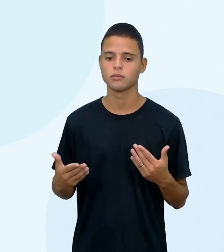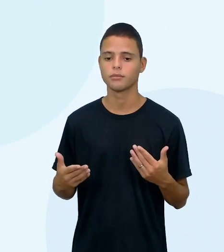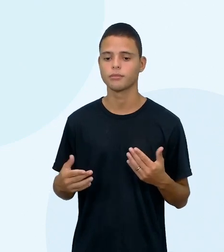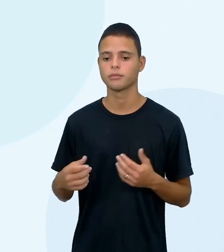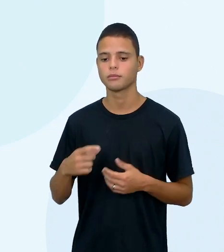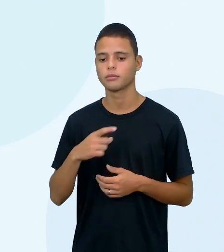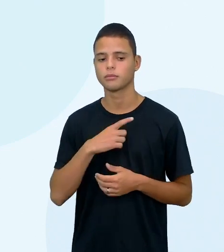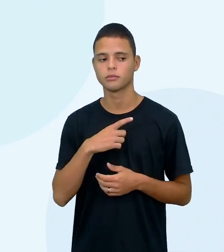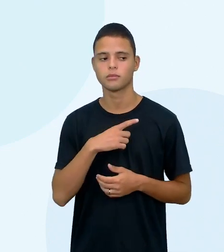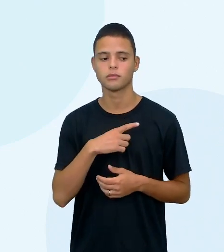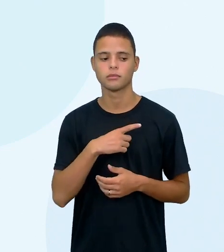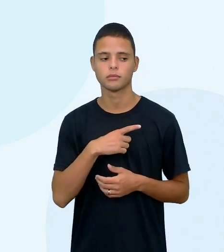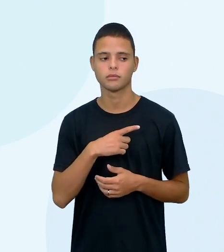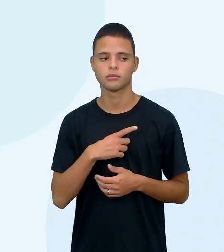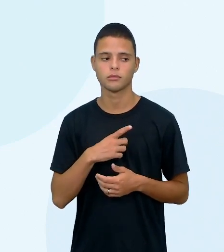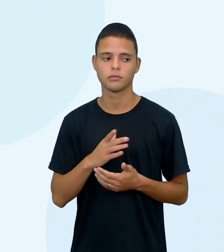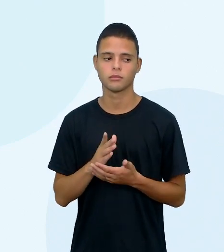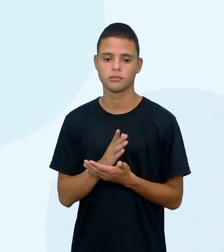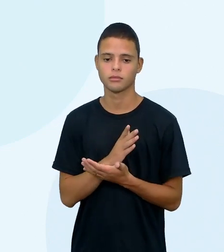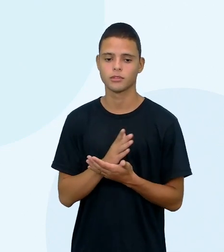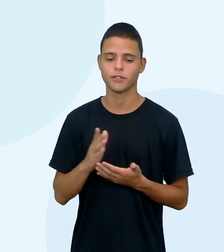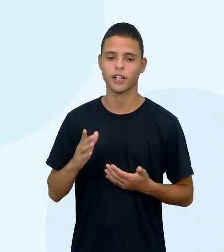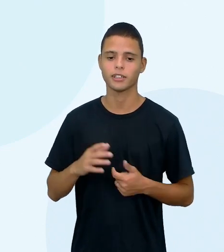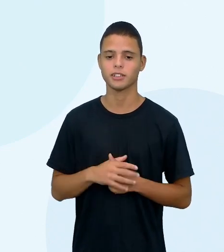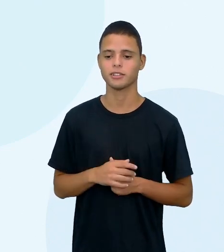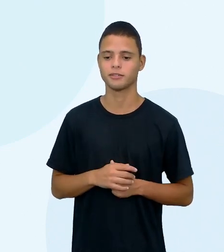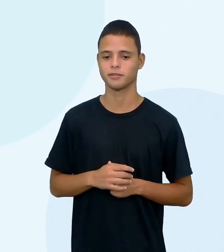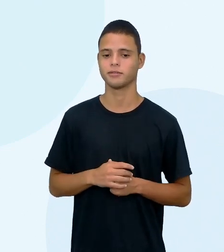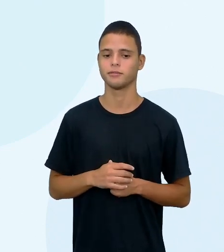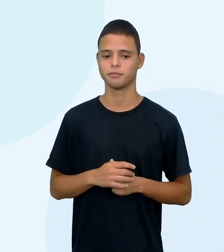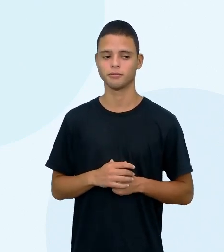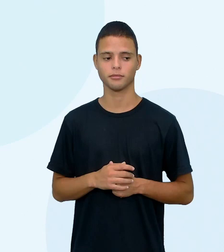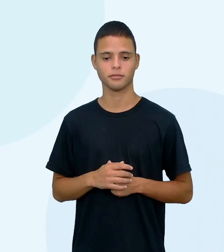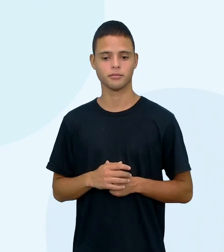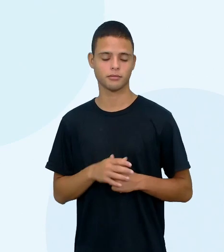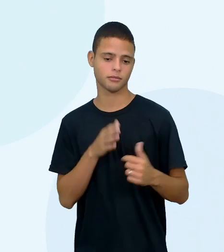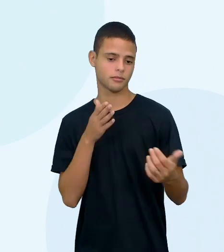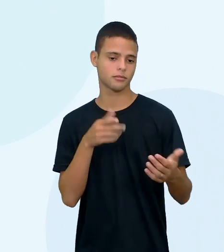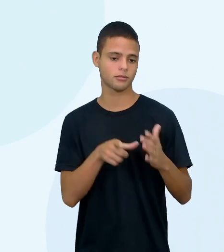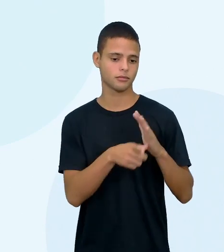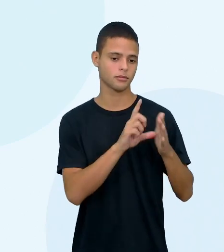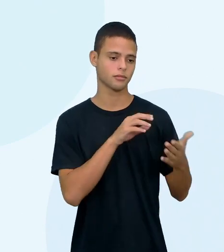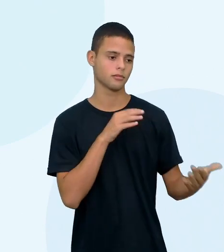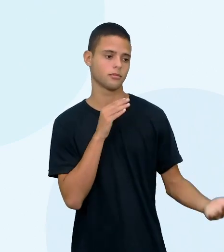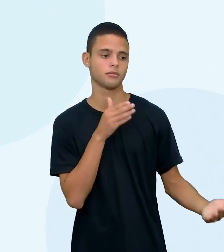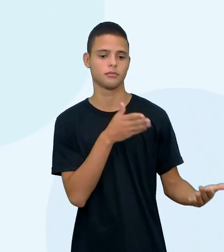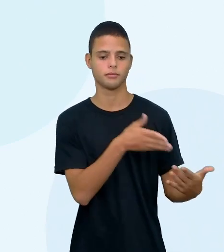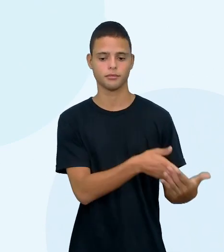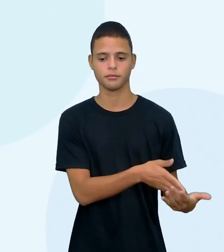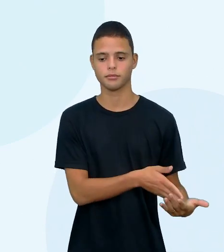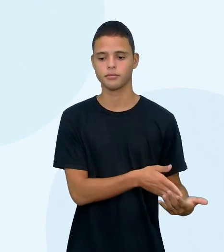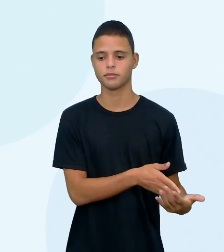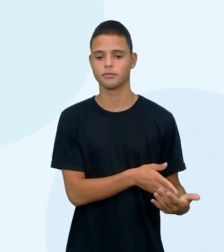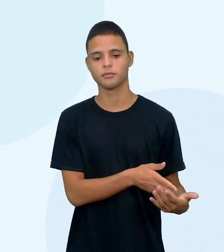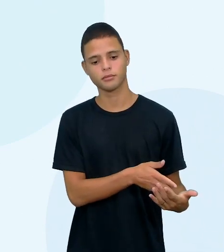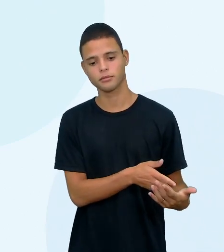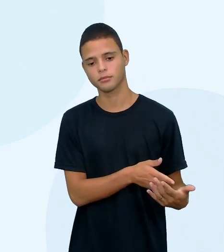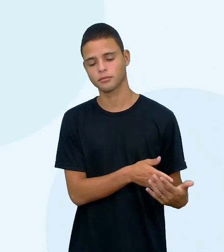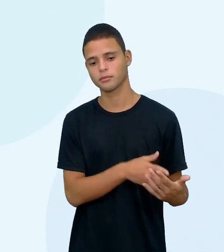ter a ação das principais enzimas. Antes de chegar, então, ali mesmo, né,